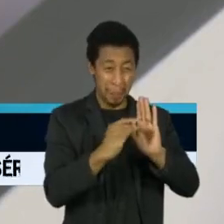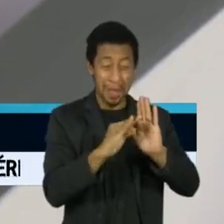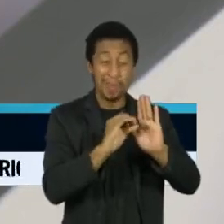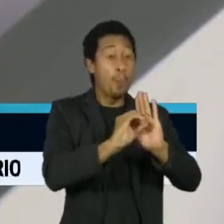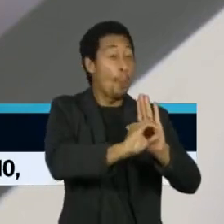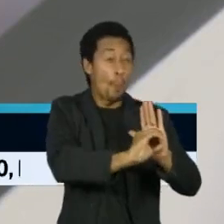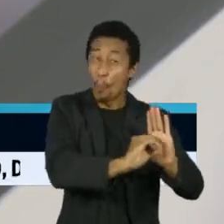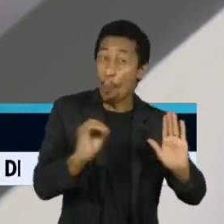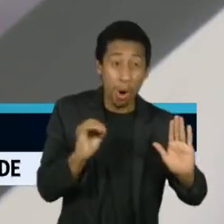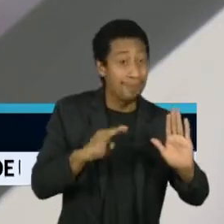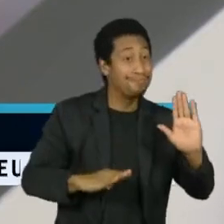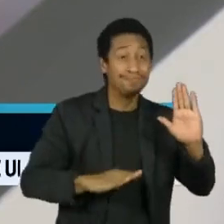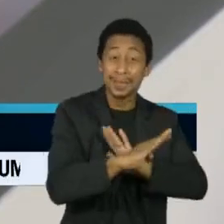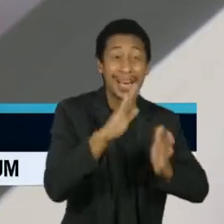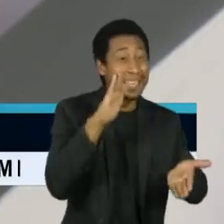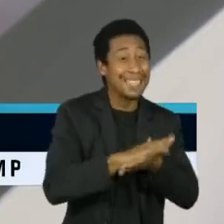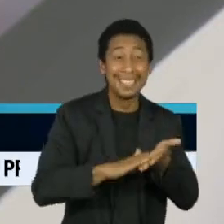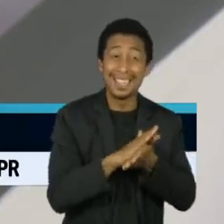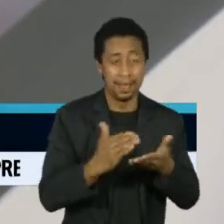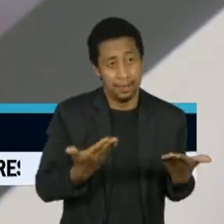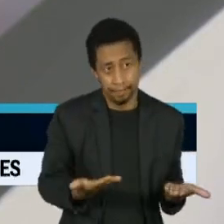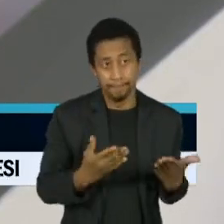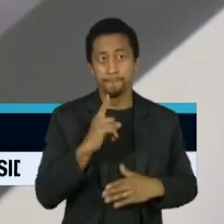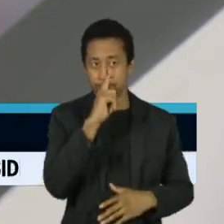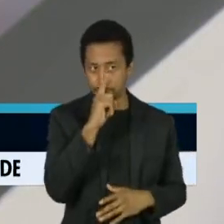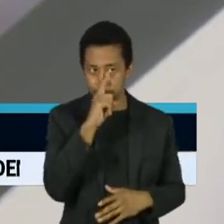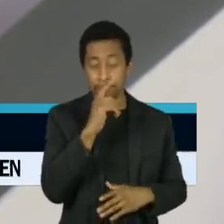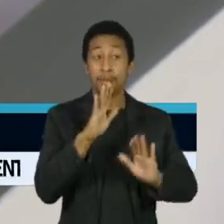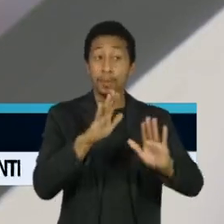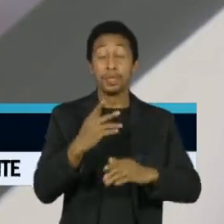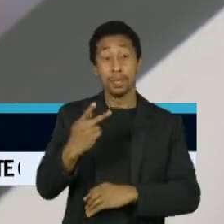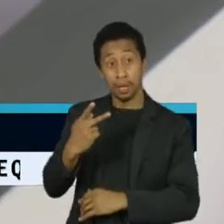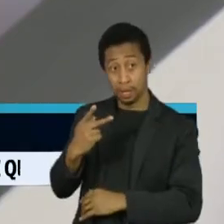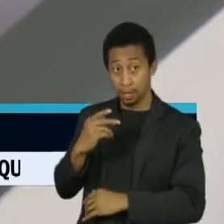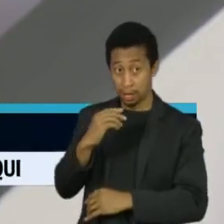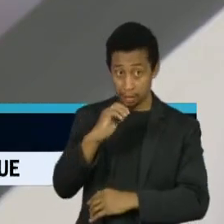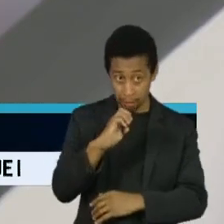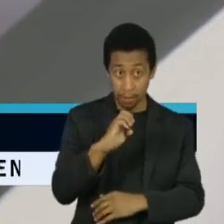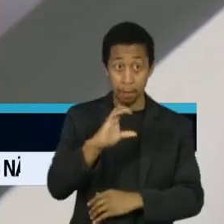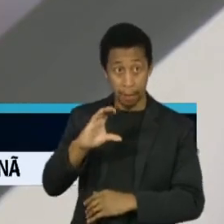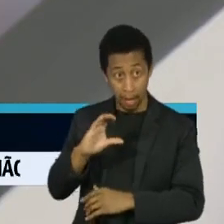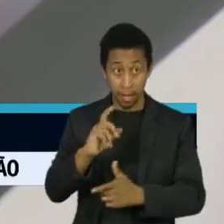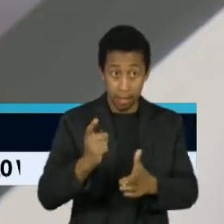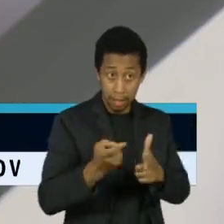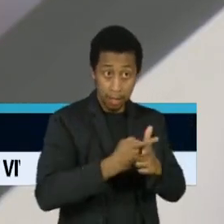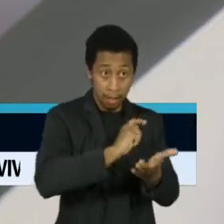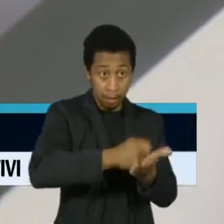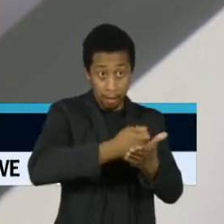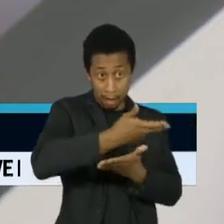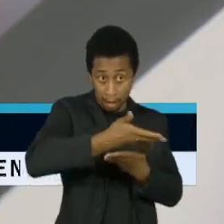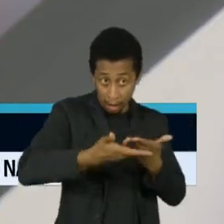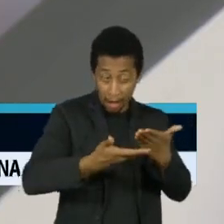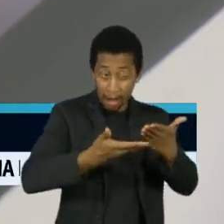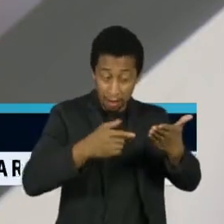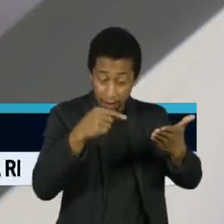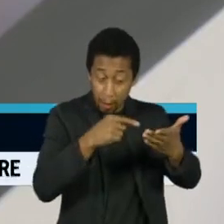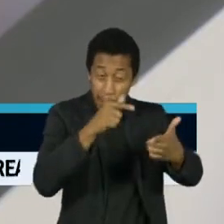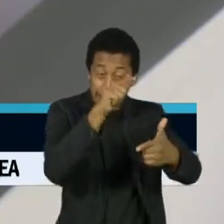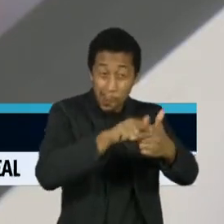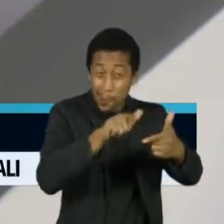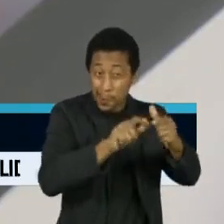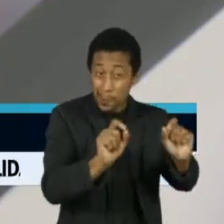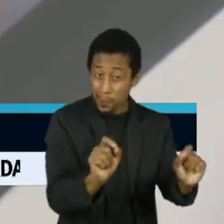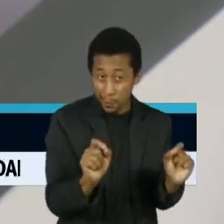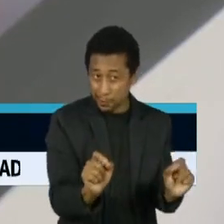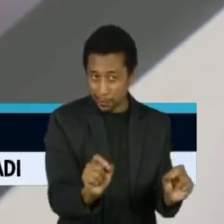comprometer mais. Agora, o grande problema dessa PEC, quer dizer, além das que o professor Vila falou, é que você